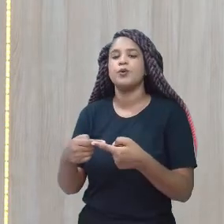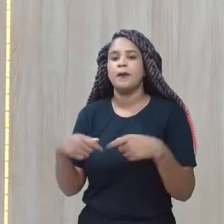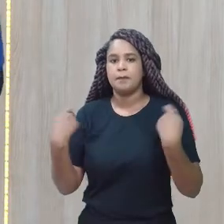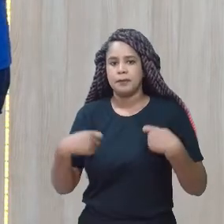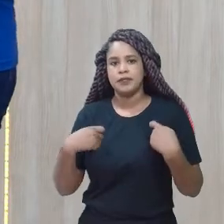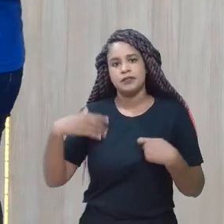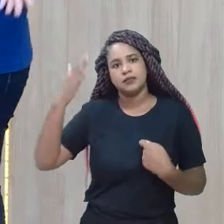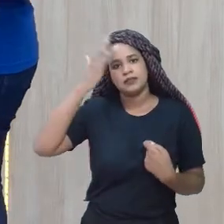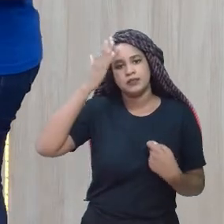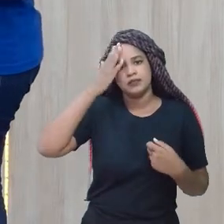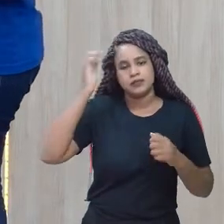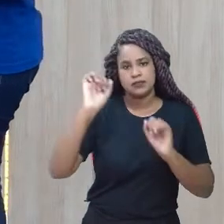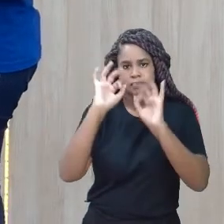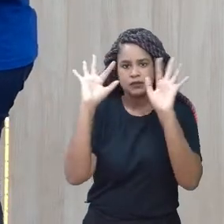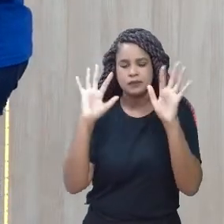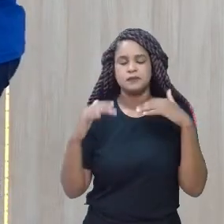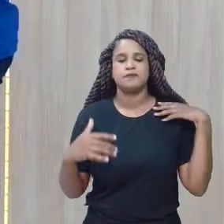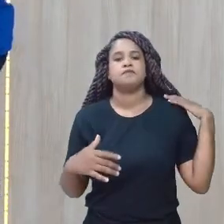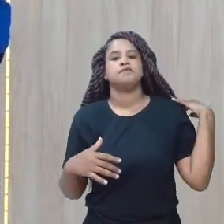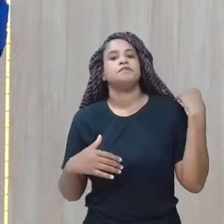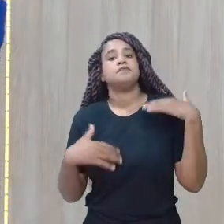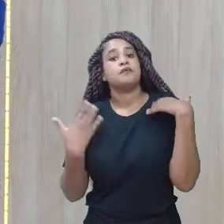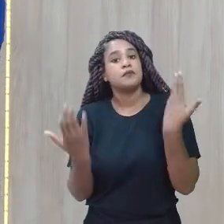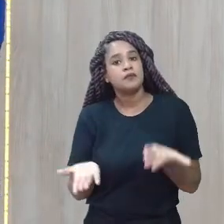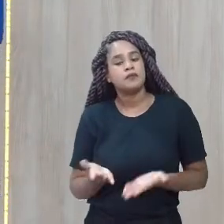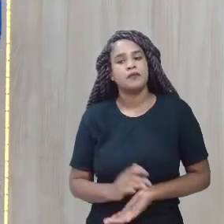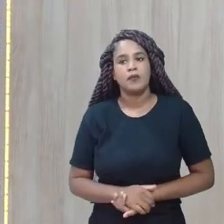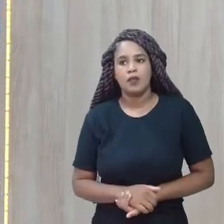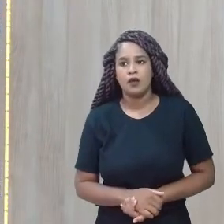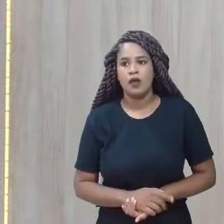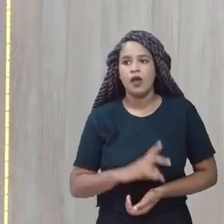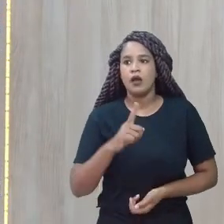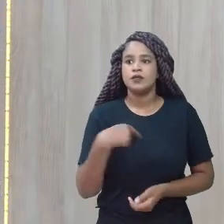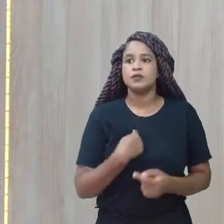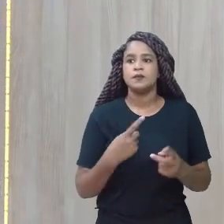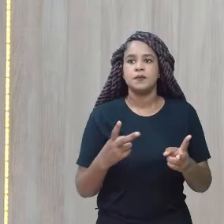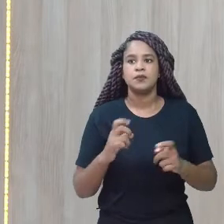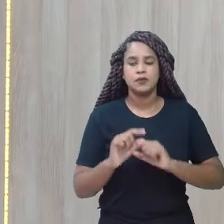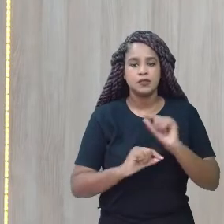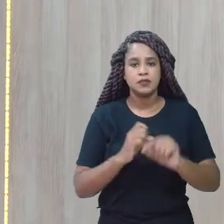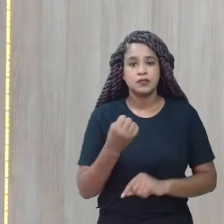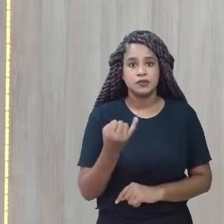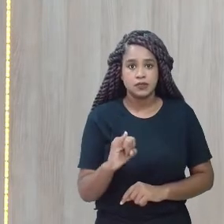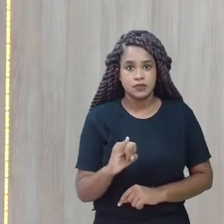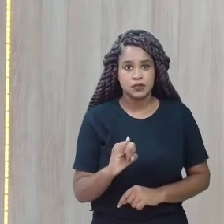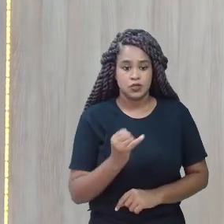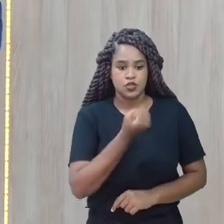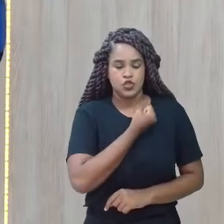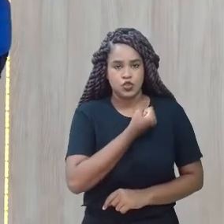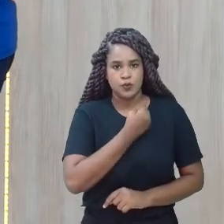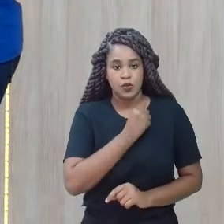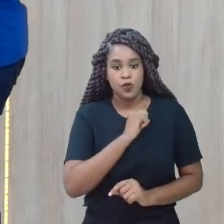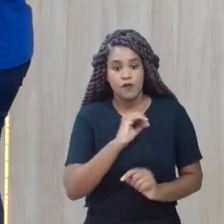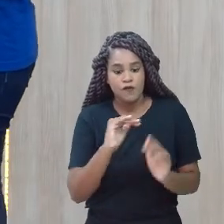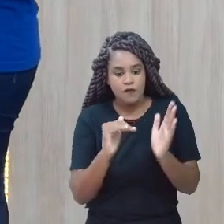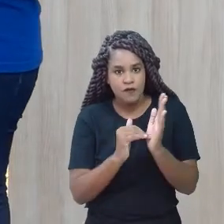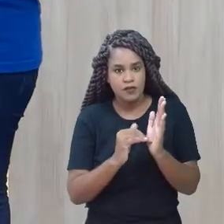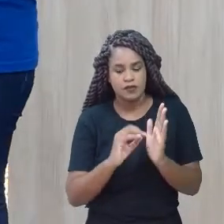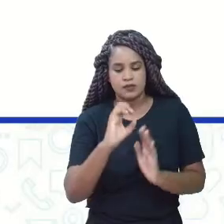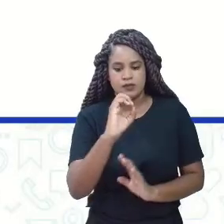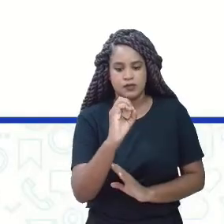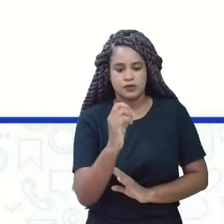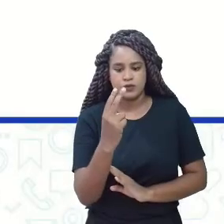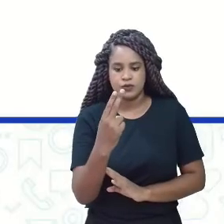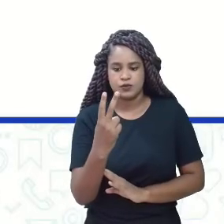fazer essa separação entre os números. E aí basicamente a gente vai observar se os números terminam em 0, 2, 4, 6